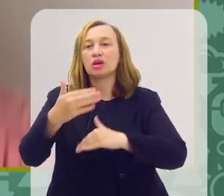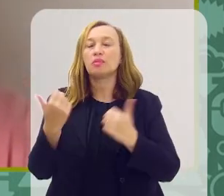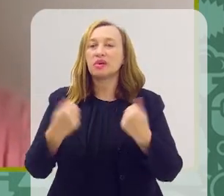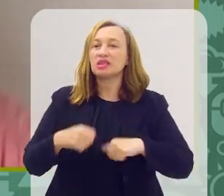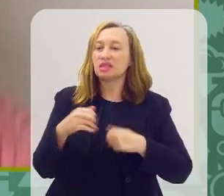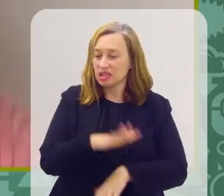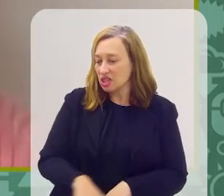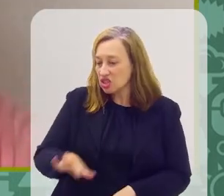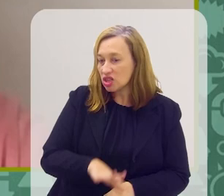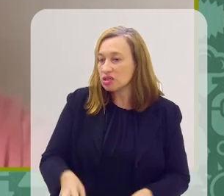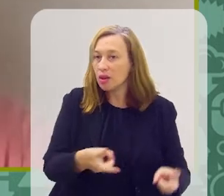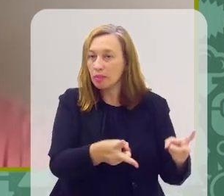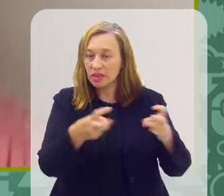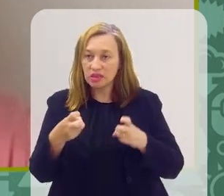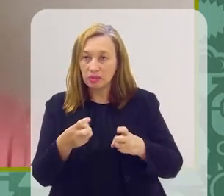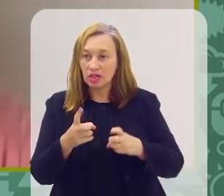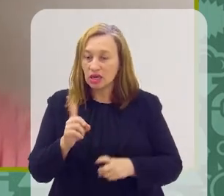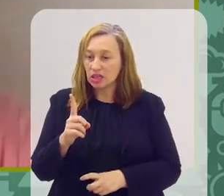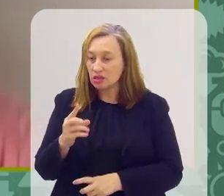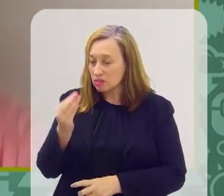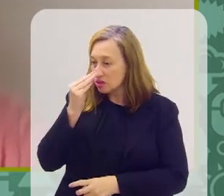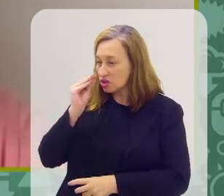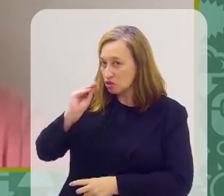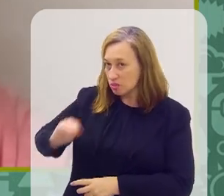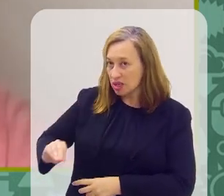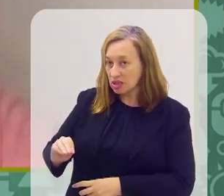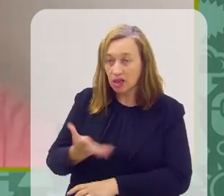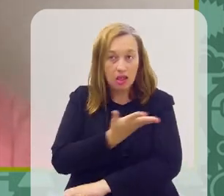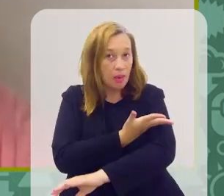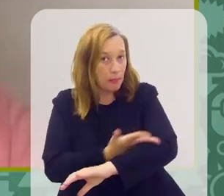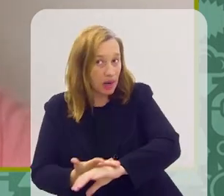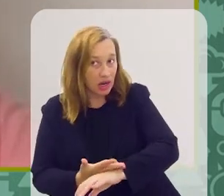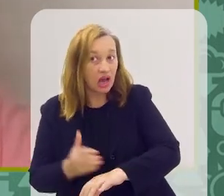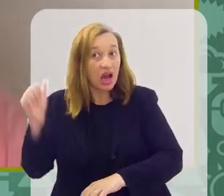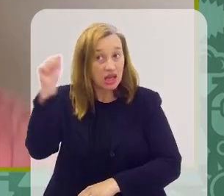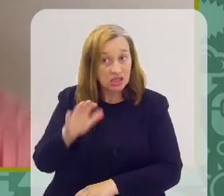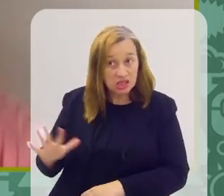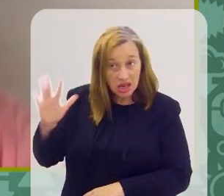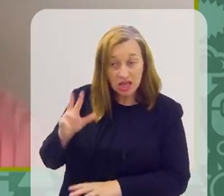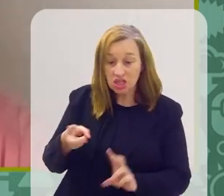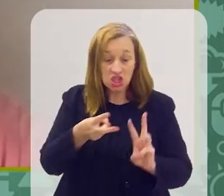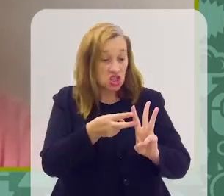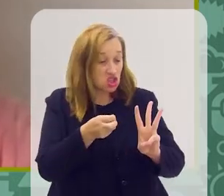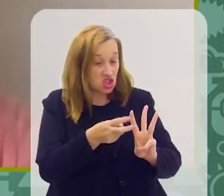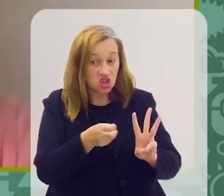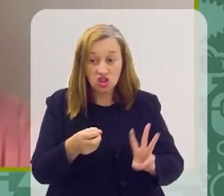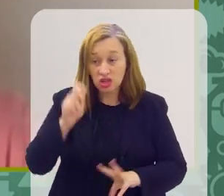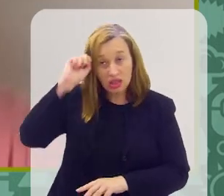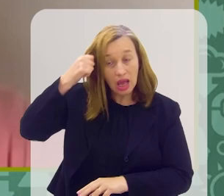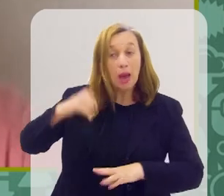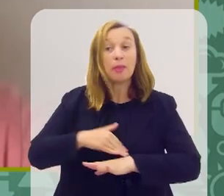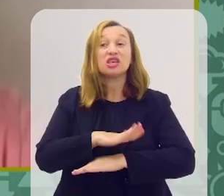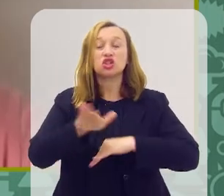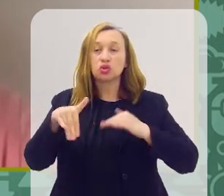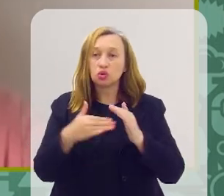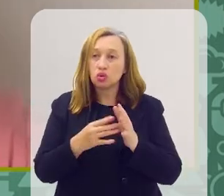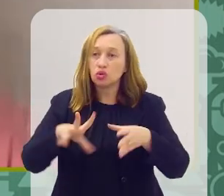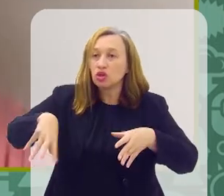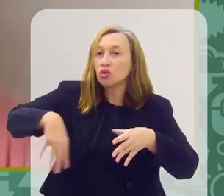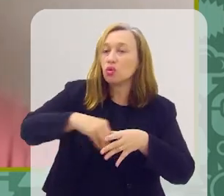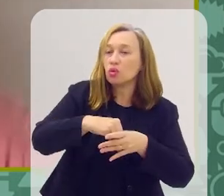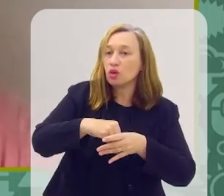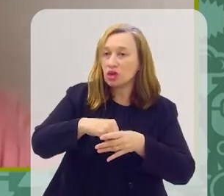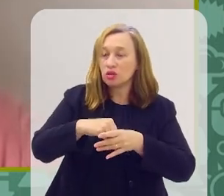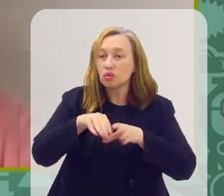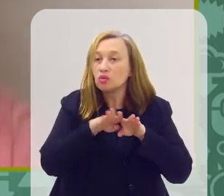que essas crianças percebam que elas não são hegemônicas, nem a branca, nem a asiática, nem a indígena, nem a negra, mas sim que todos estão